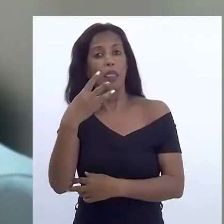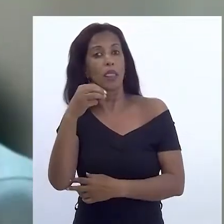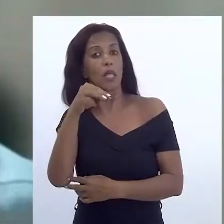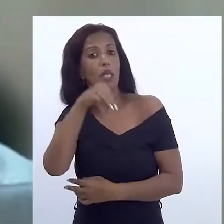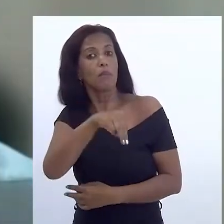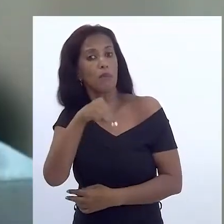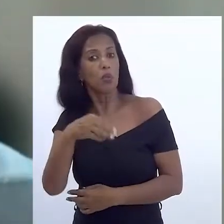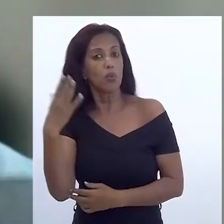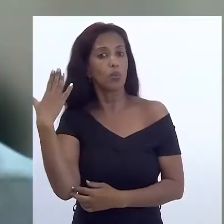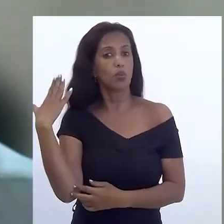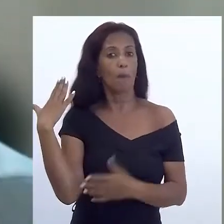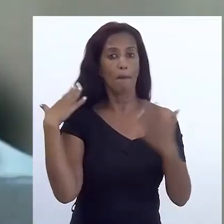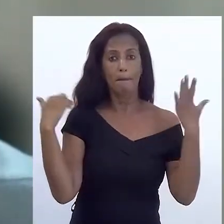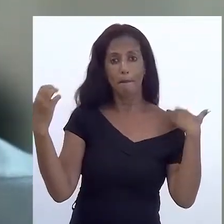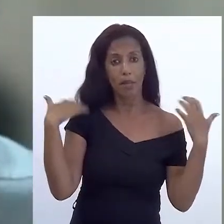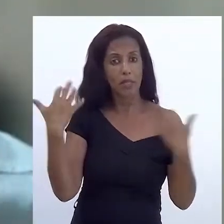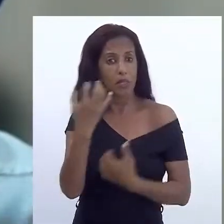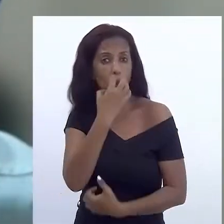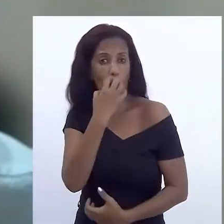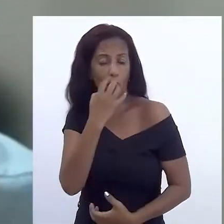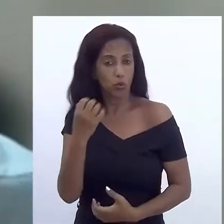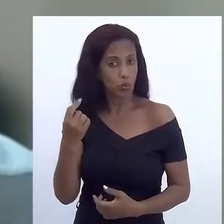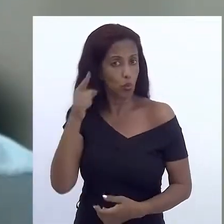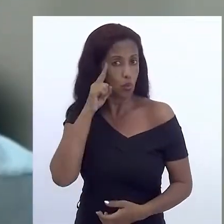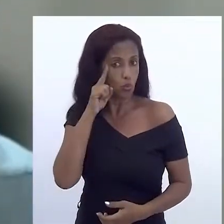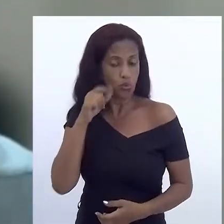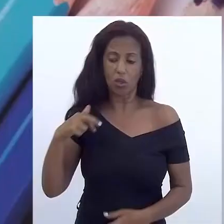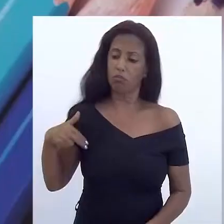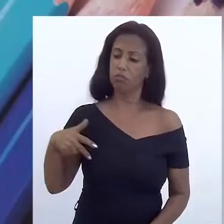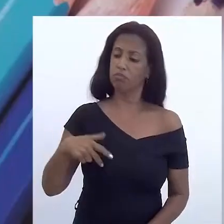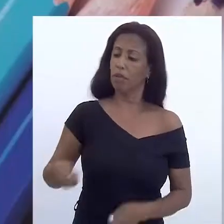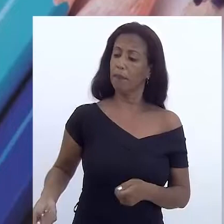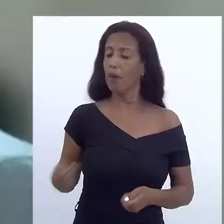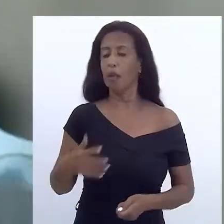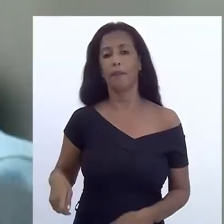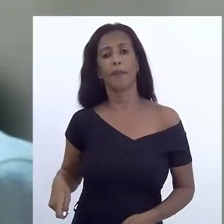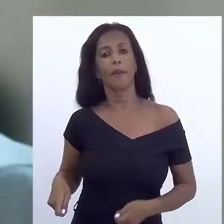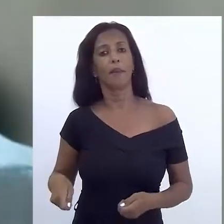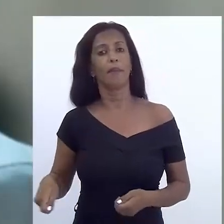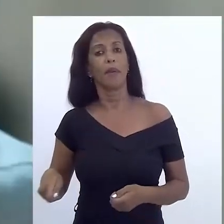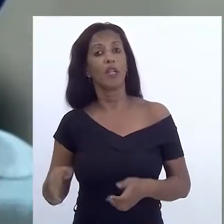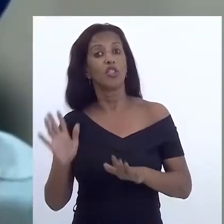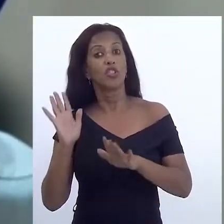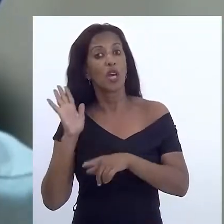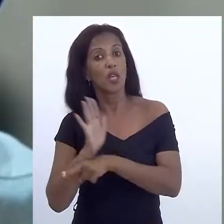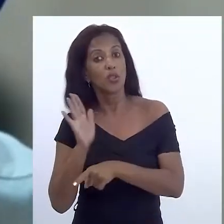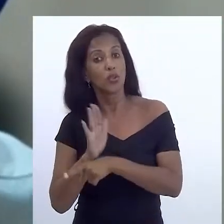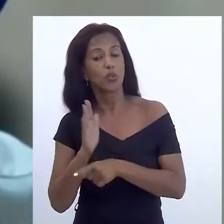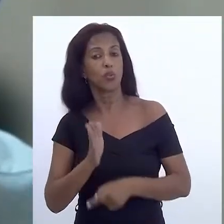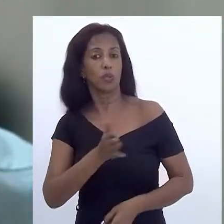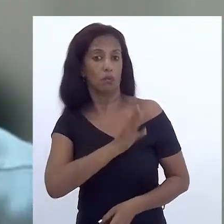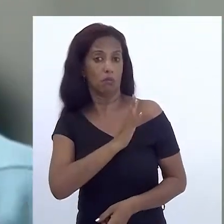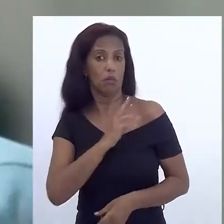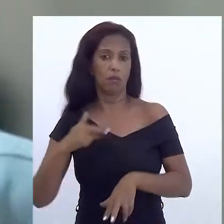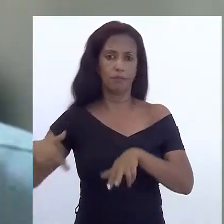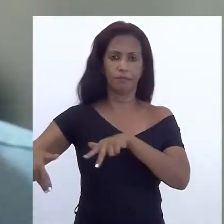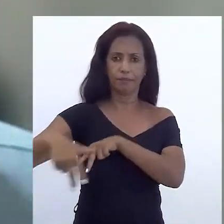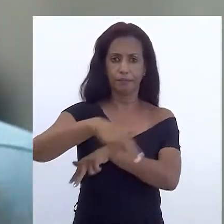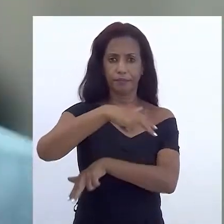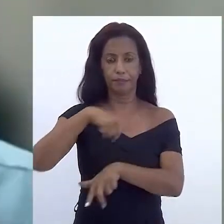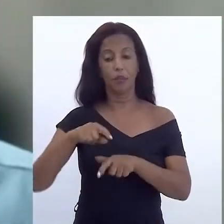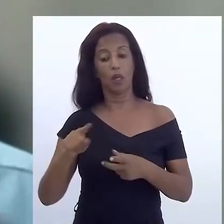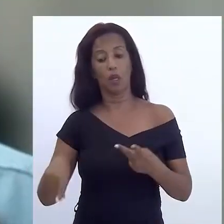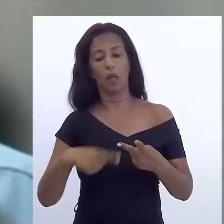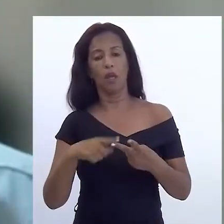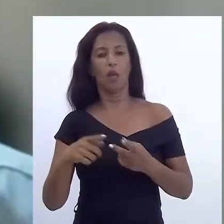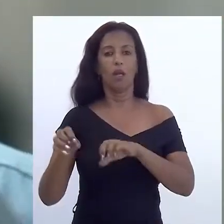cão já traz benefício daqueles que são sedentários. Então, só essa atividade já é benéfica. A outra,